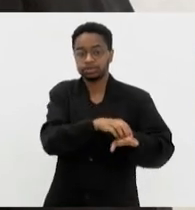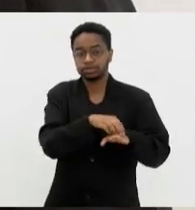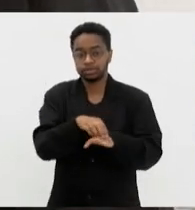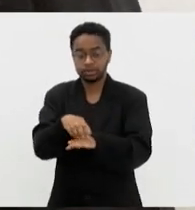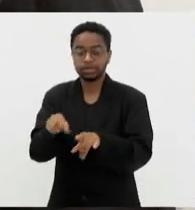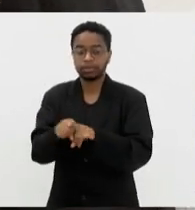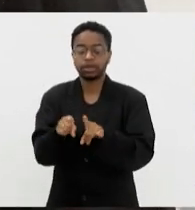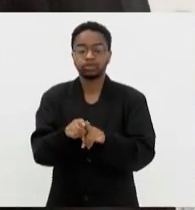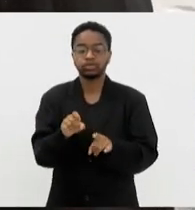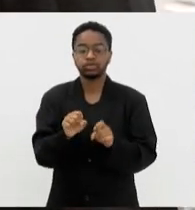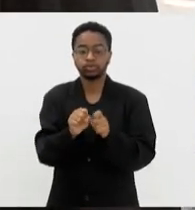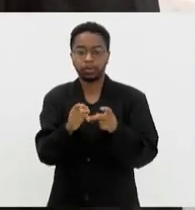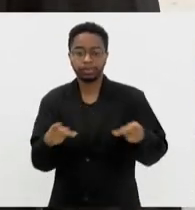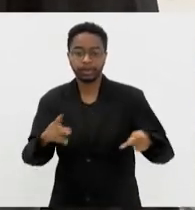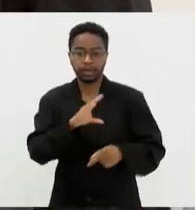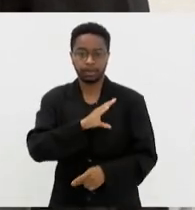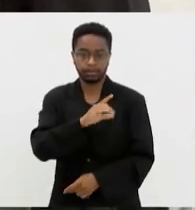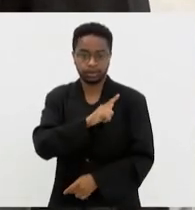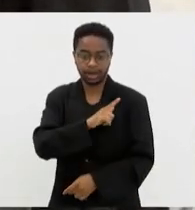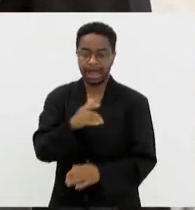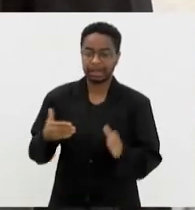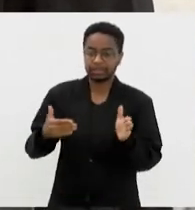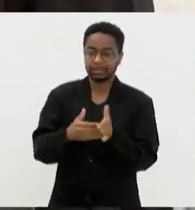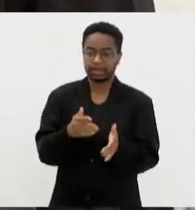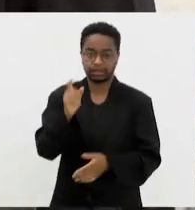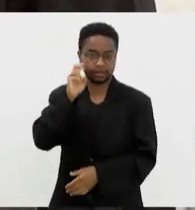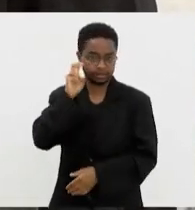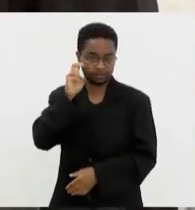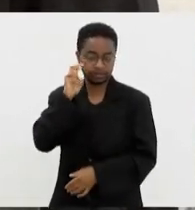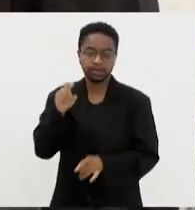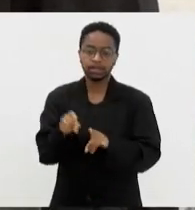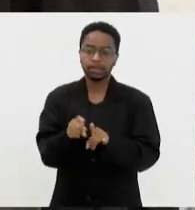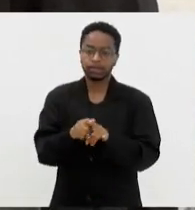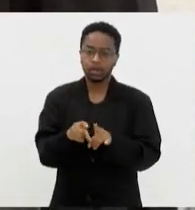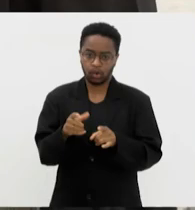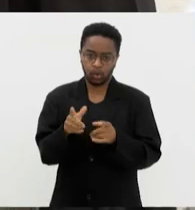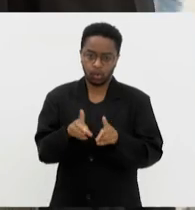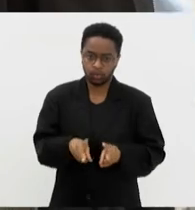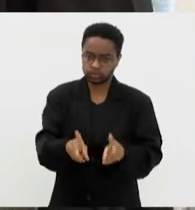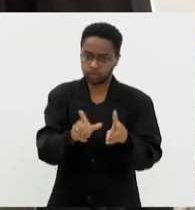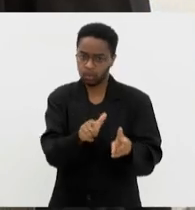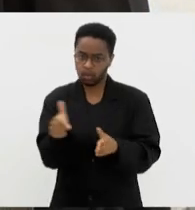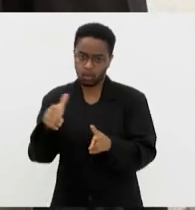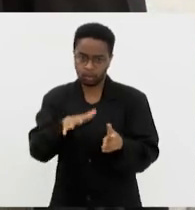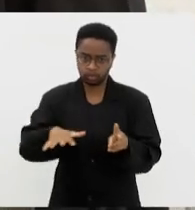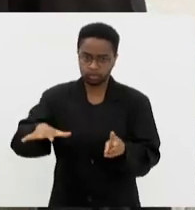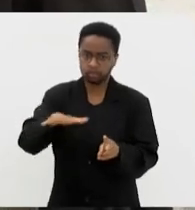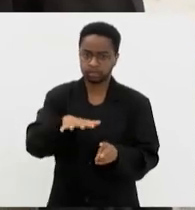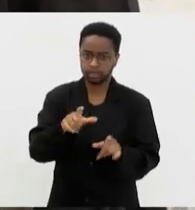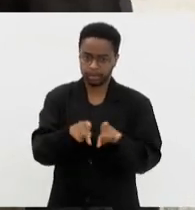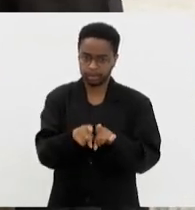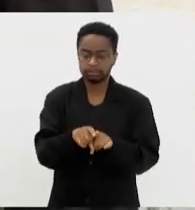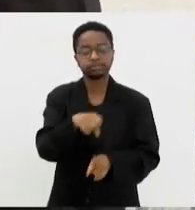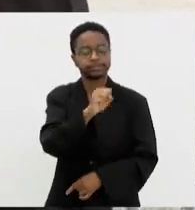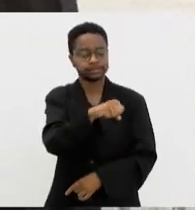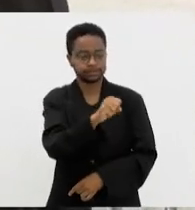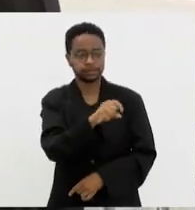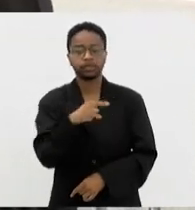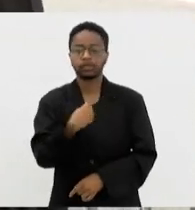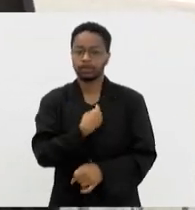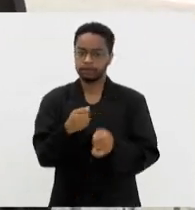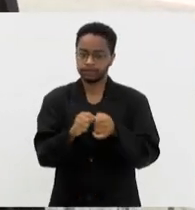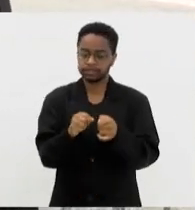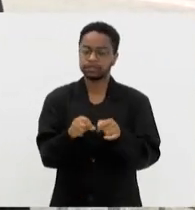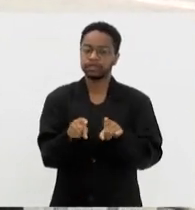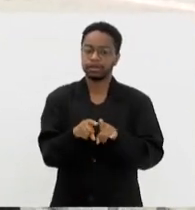Shopping de Campo Grande, que vai até a próxima quinta-feira. Essa campanha vai se estender para outras regiões do estado também? Sim, a gente está fazendo até o